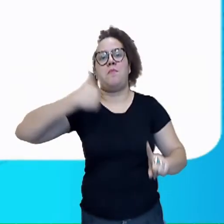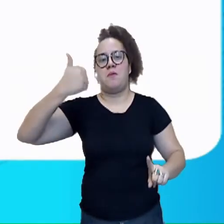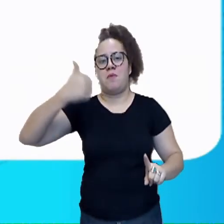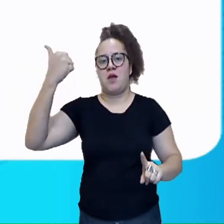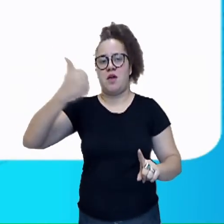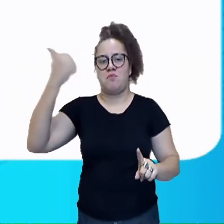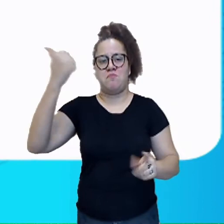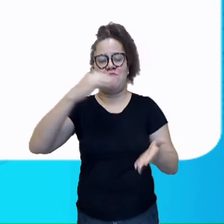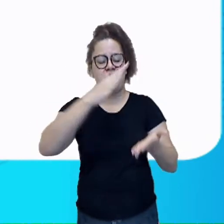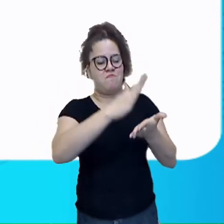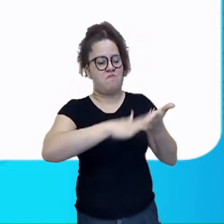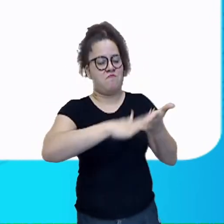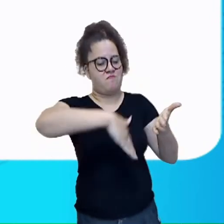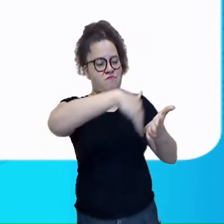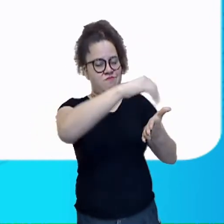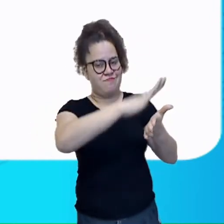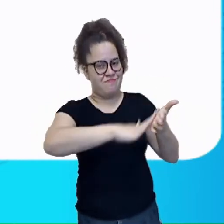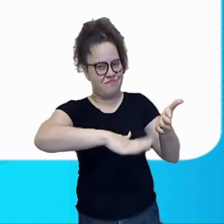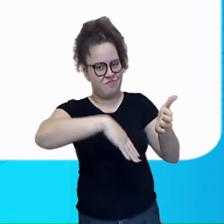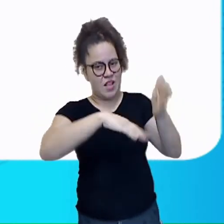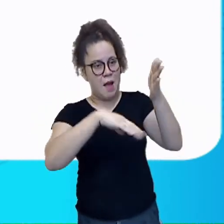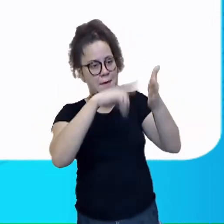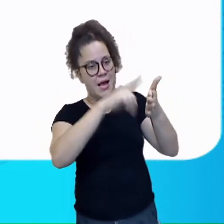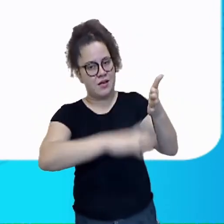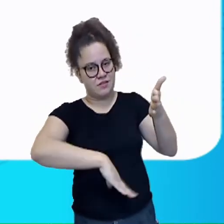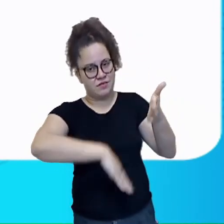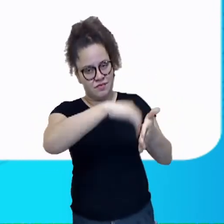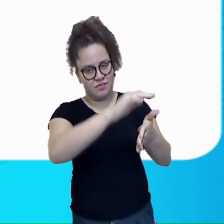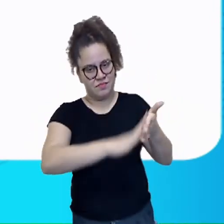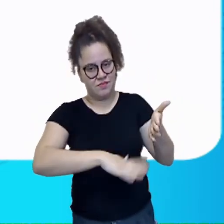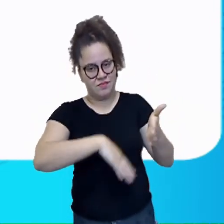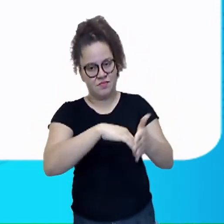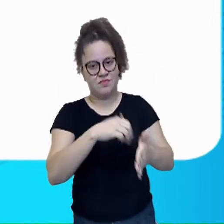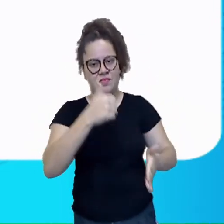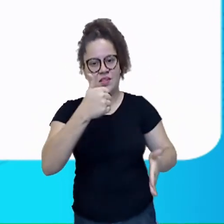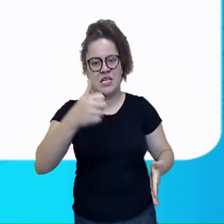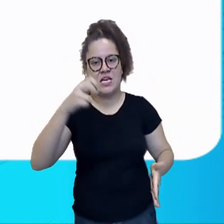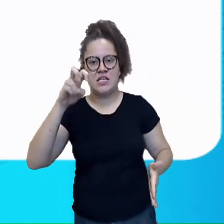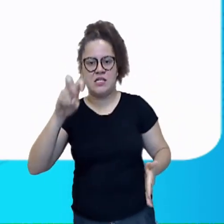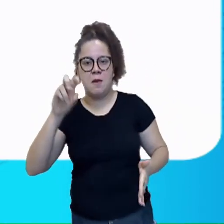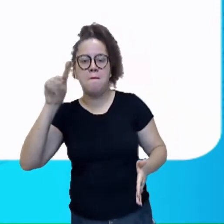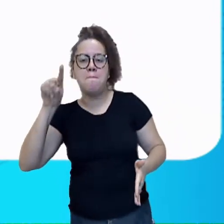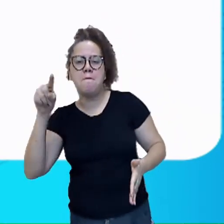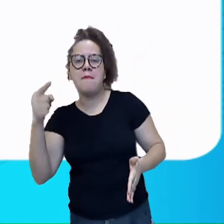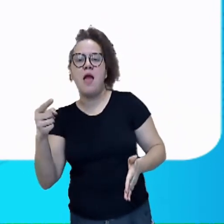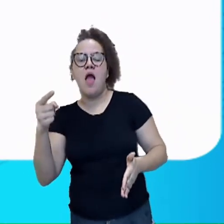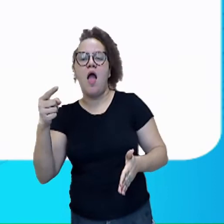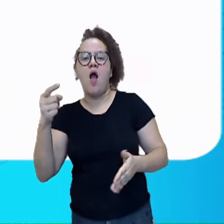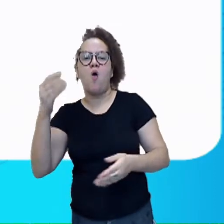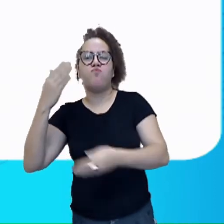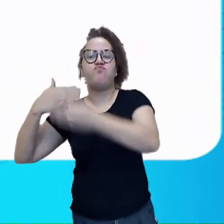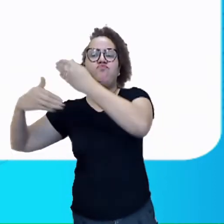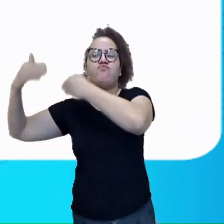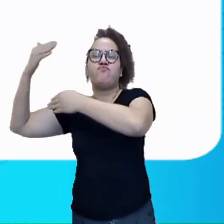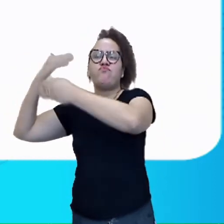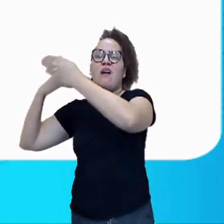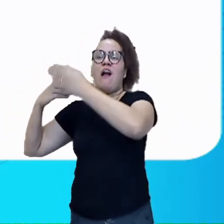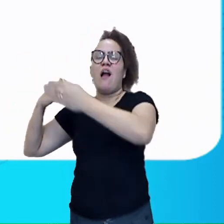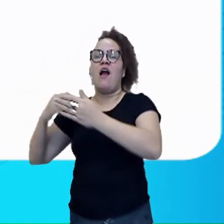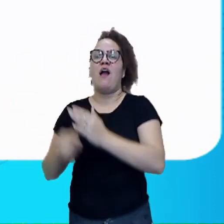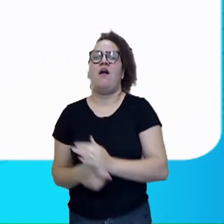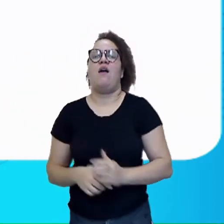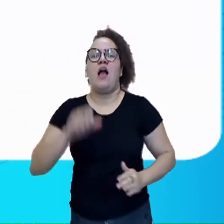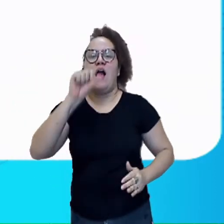vimos era o quê? As pinturas rupestres, que foram 15 mil anos antes de Cristo. Então vocês vão ver muito